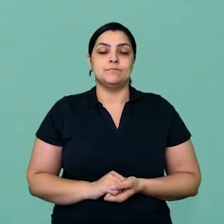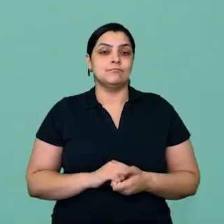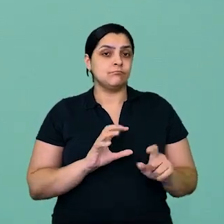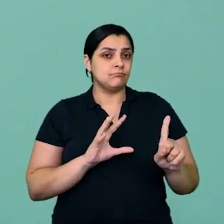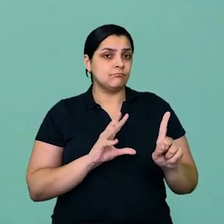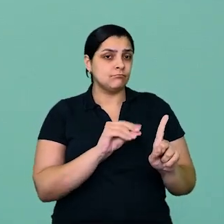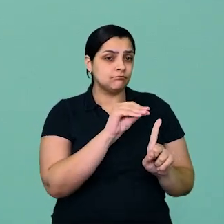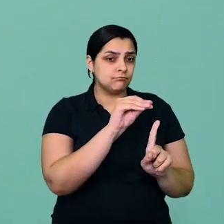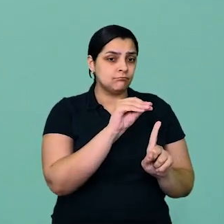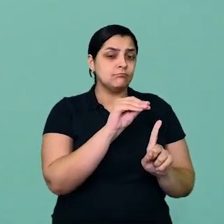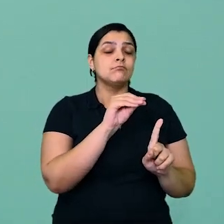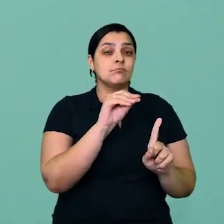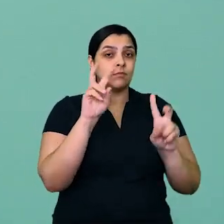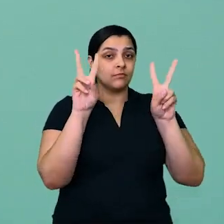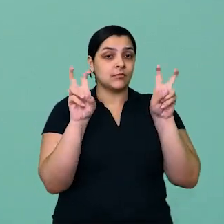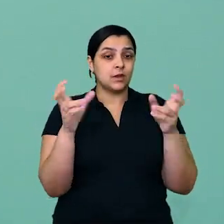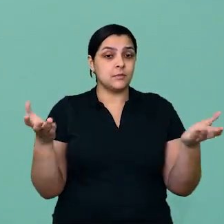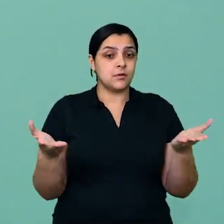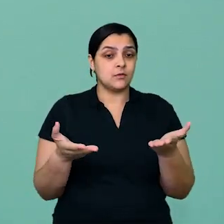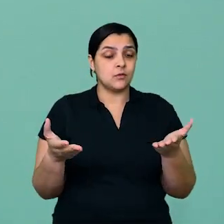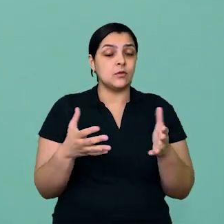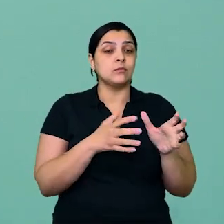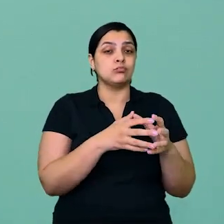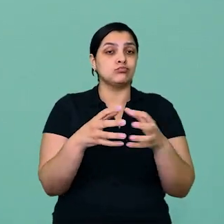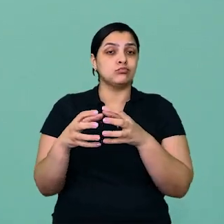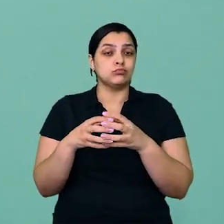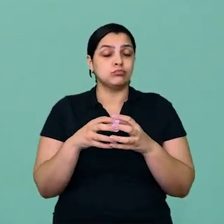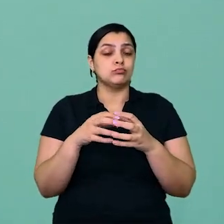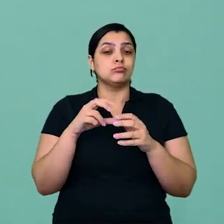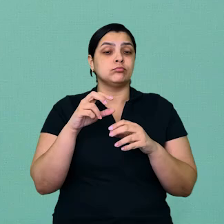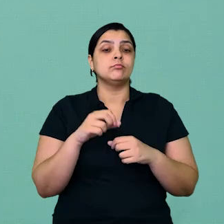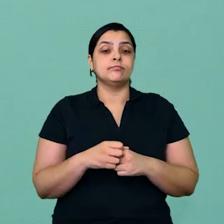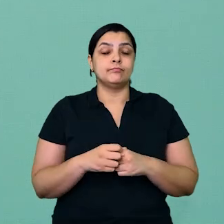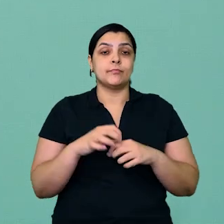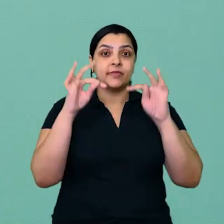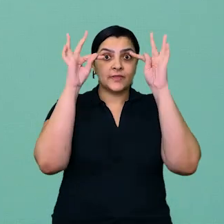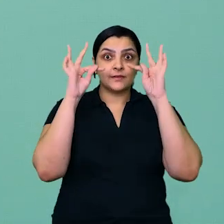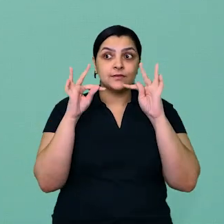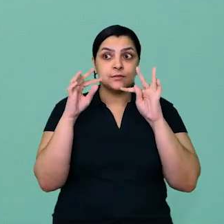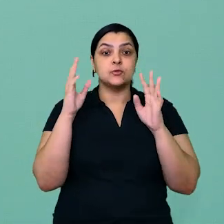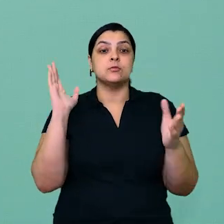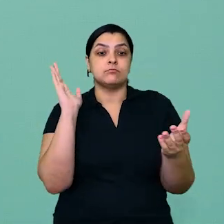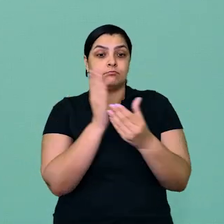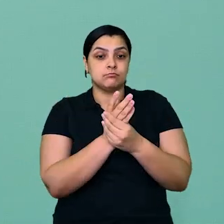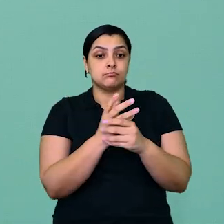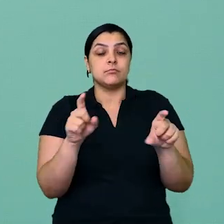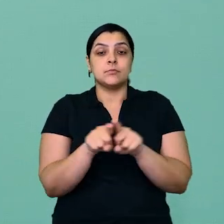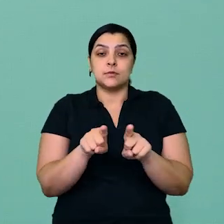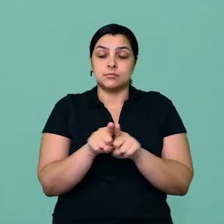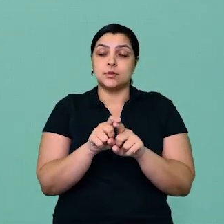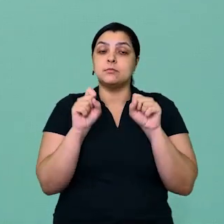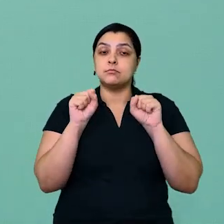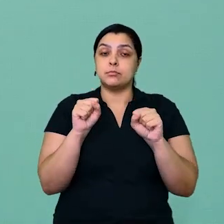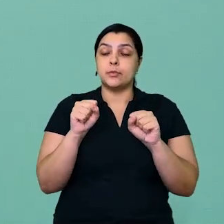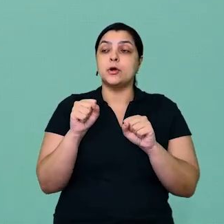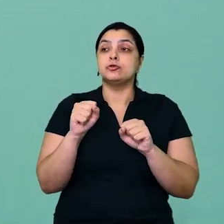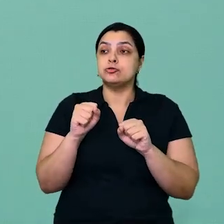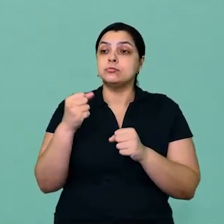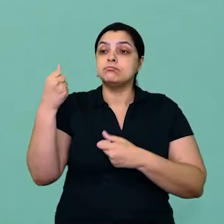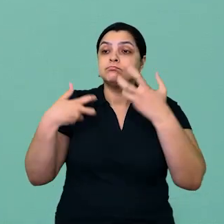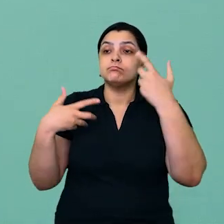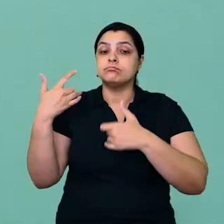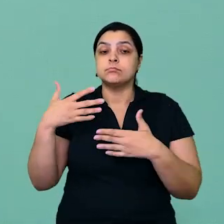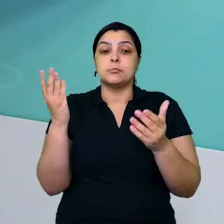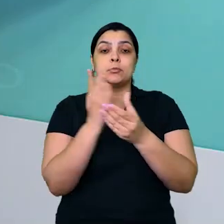Assédio sexual é o tema que abre o giro de notícias de hoje. Uma testemunha que também move a ação trabalhista pode ser ouvida no processo